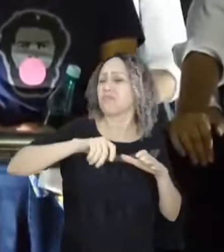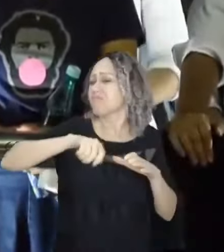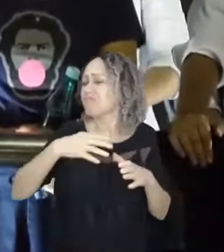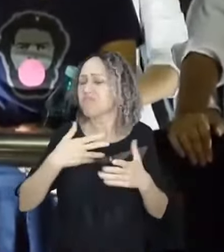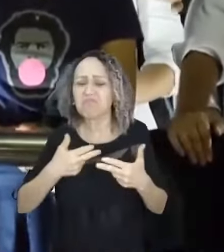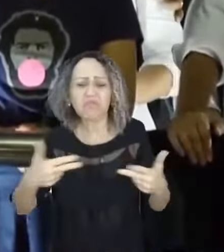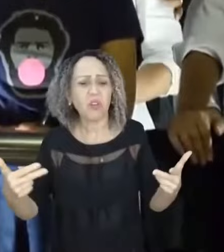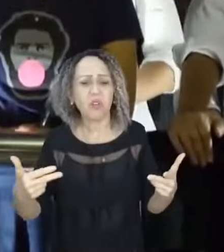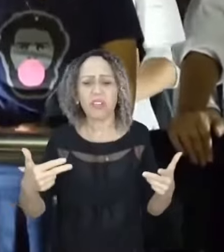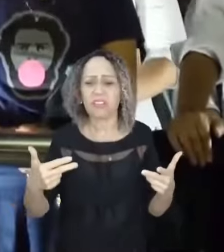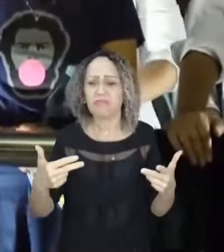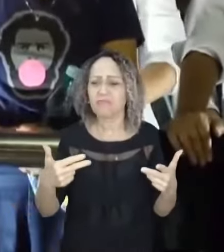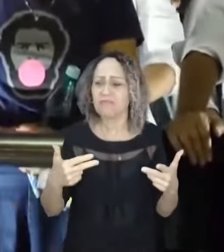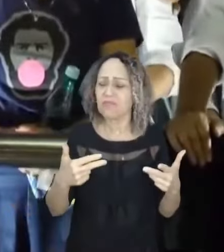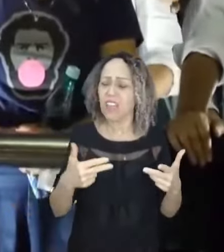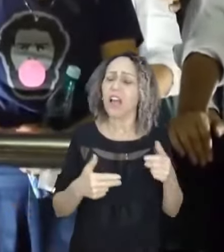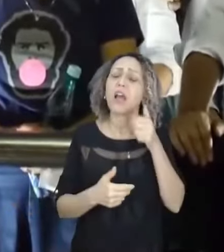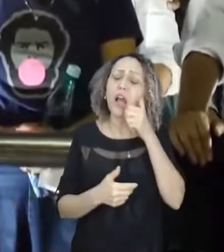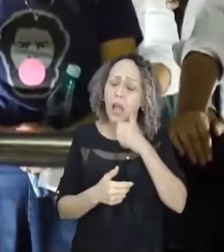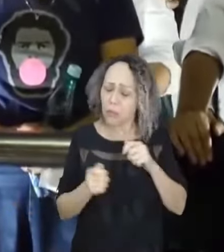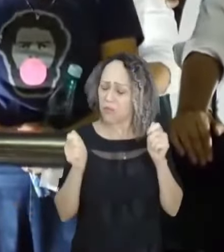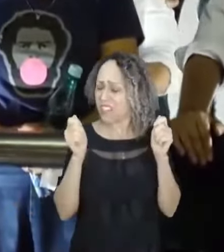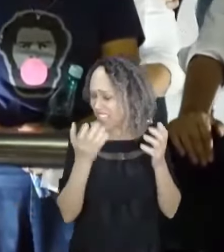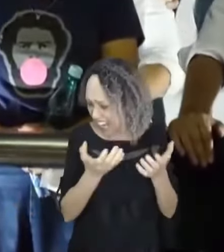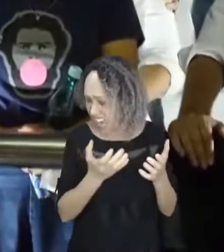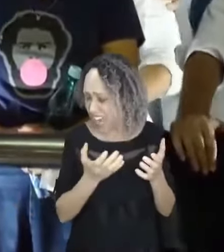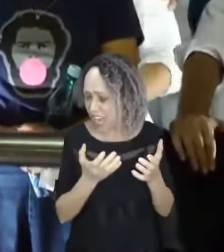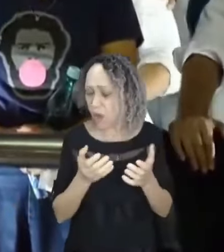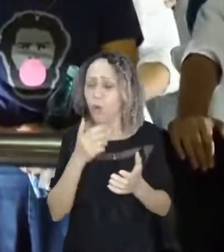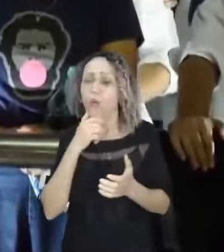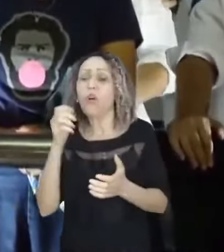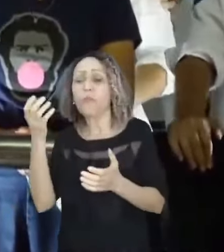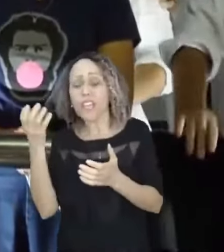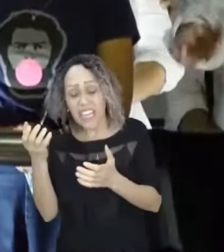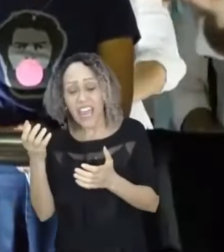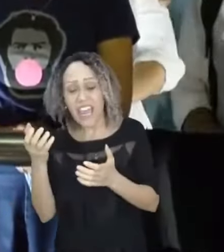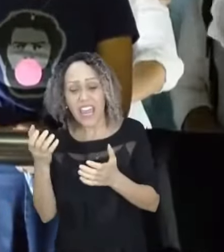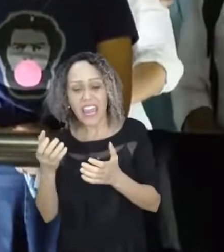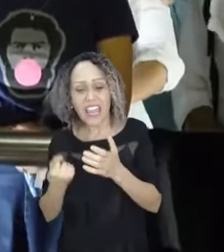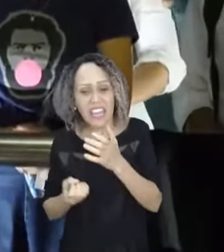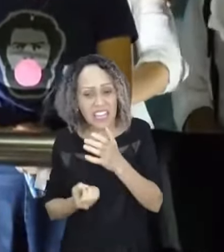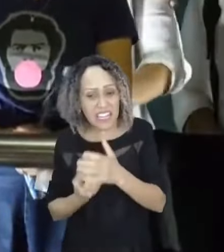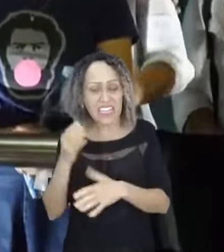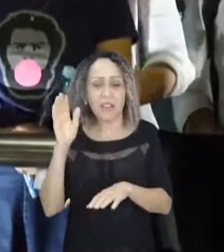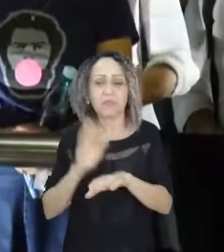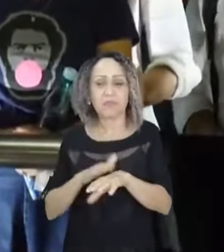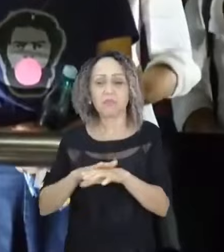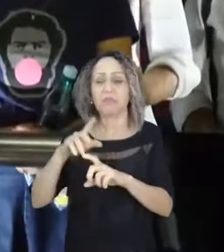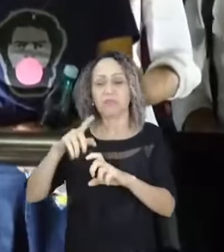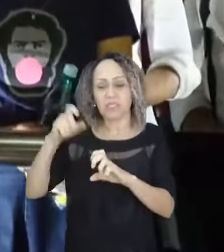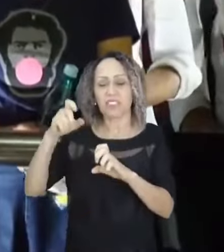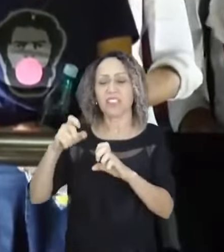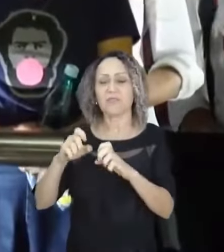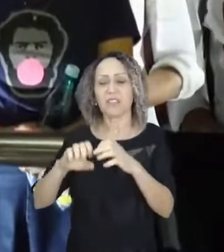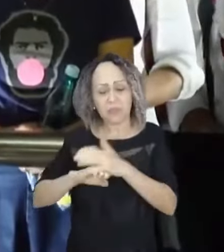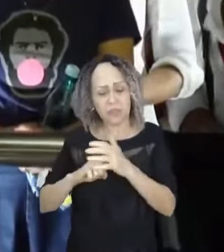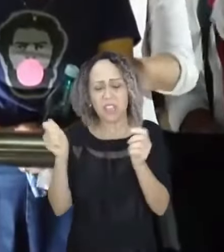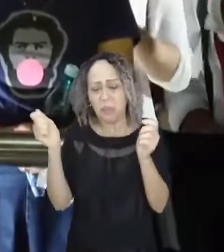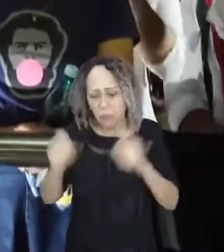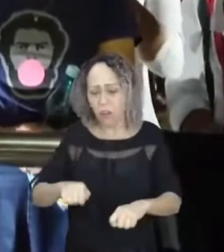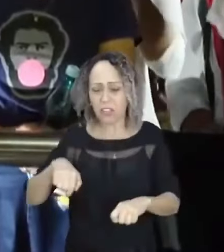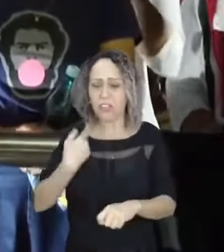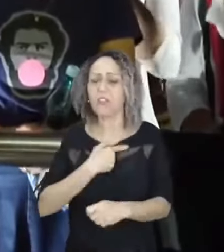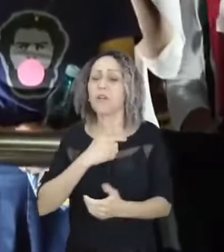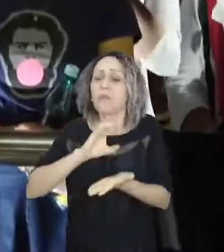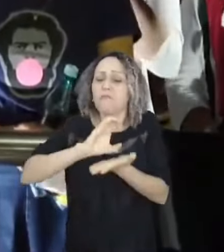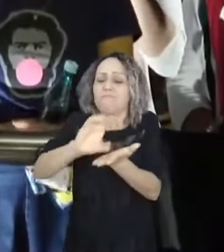fazer instituto de beleza, o que ela quiser fazer, nós vamos colocar crédito à disposição para que esse país volte a